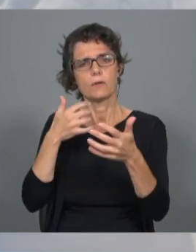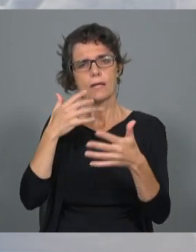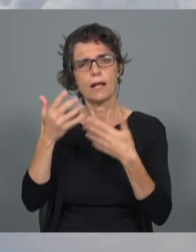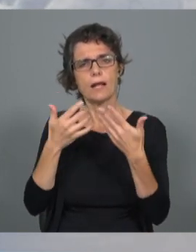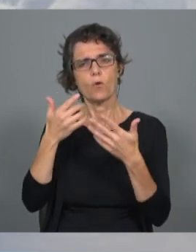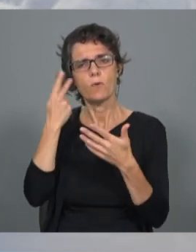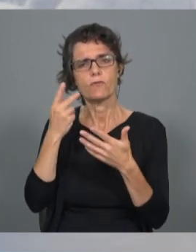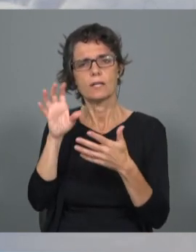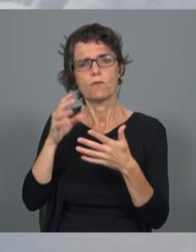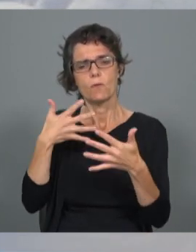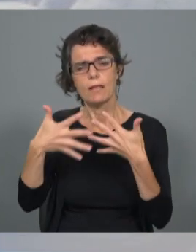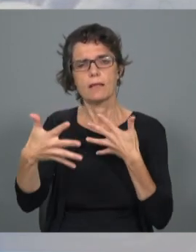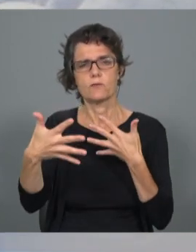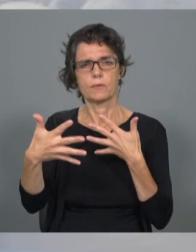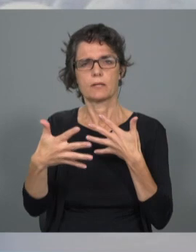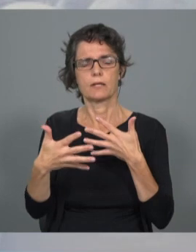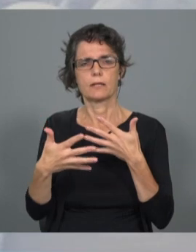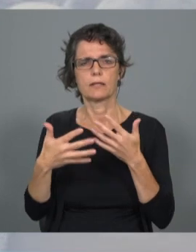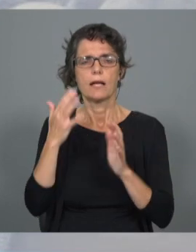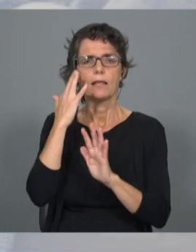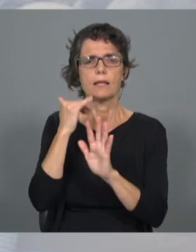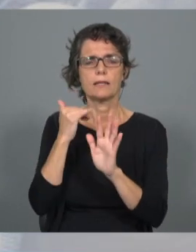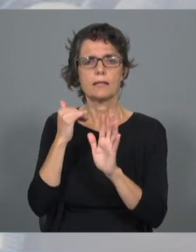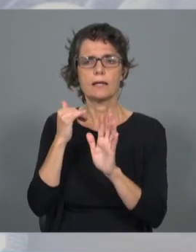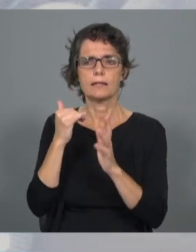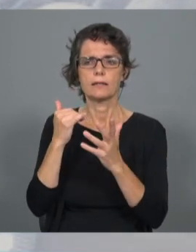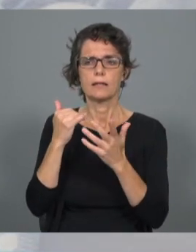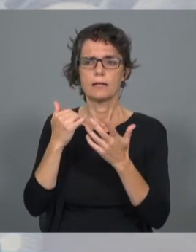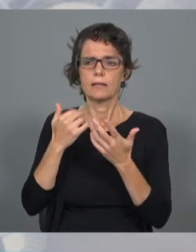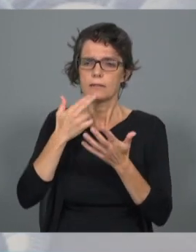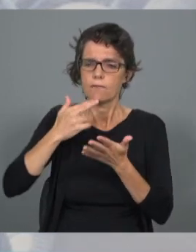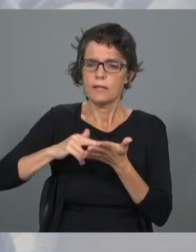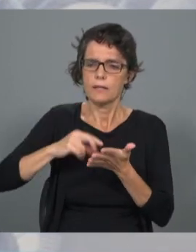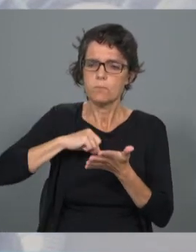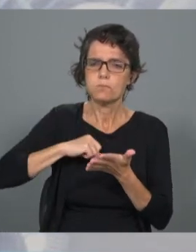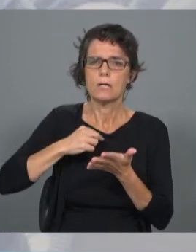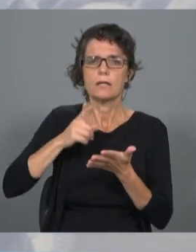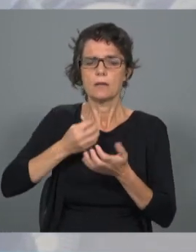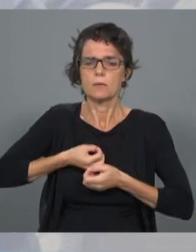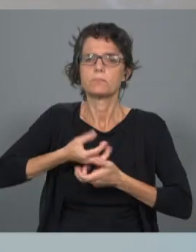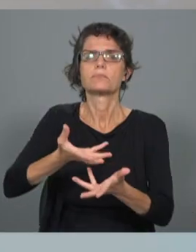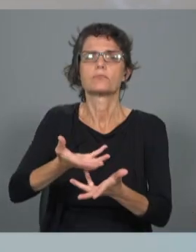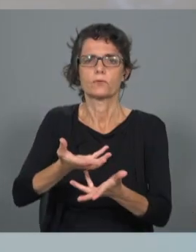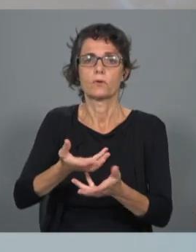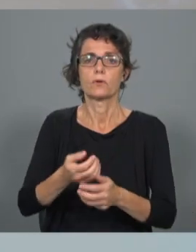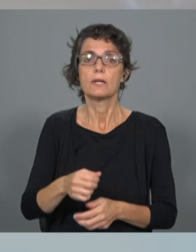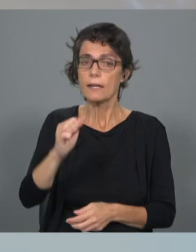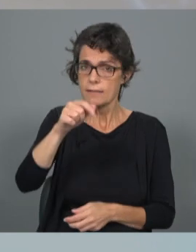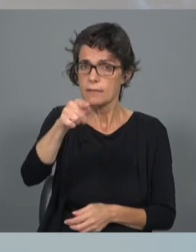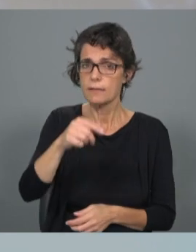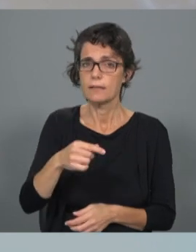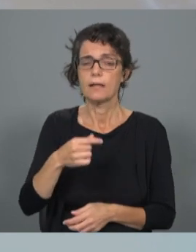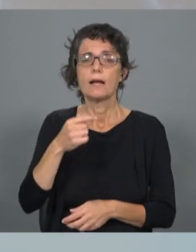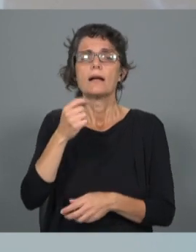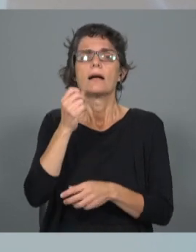quer-nos projetados para os outros, mas sinceros e verdadeiros. Não é? Sim, porque o cristão é justamente isso. O cristão é o homem